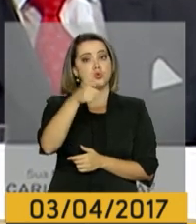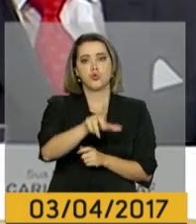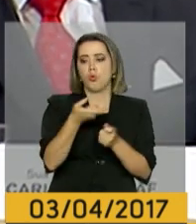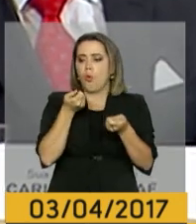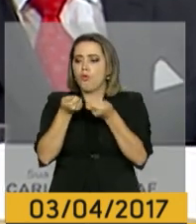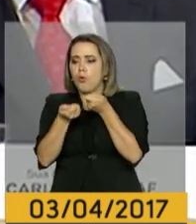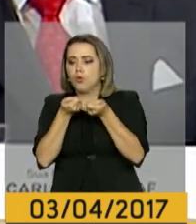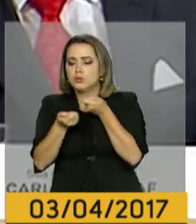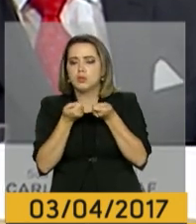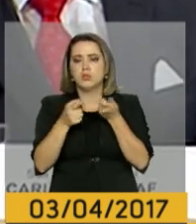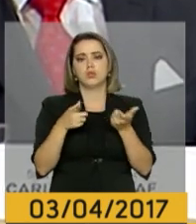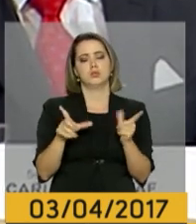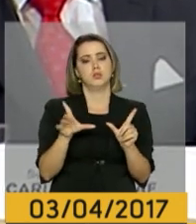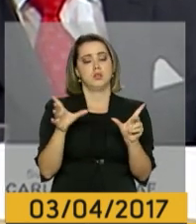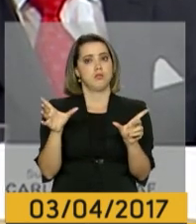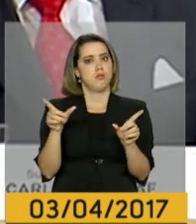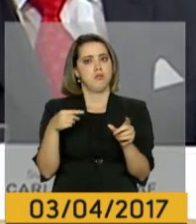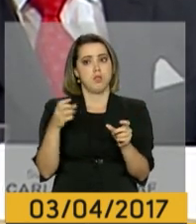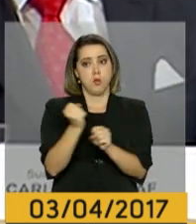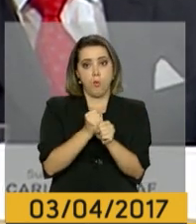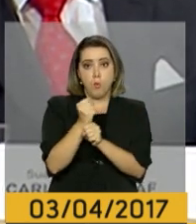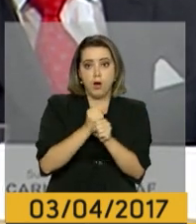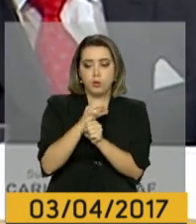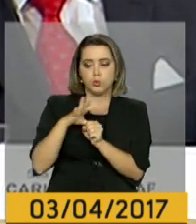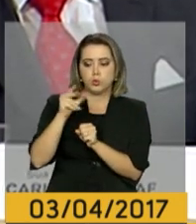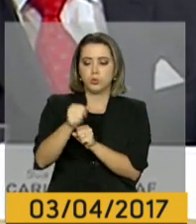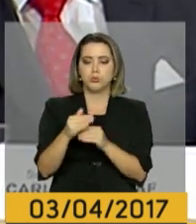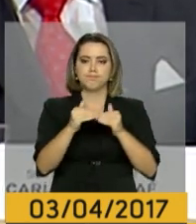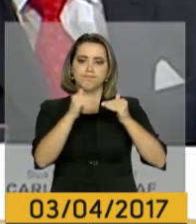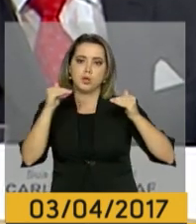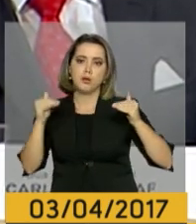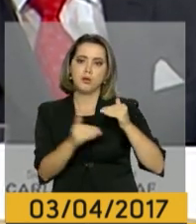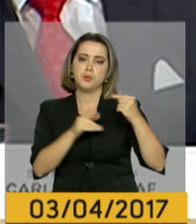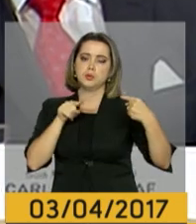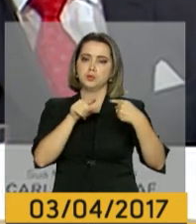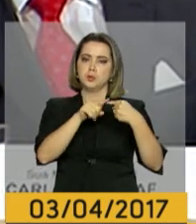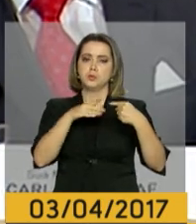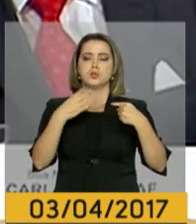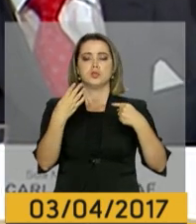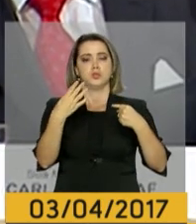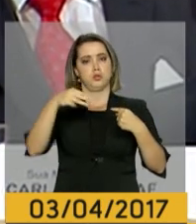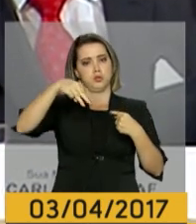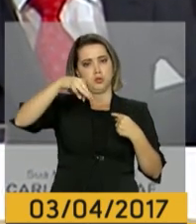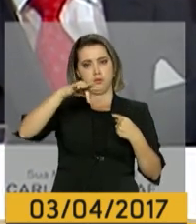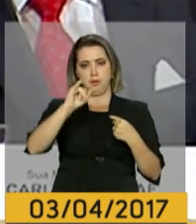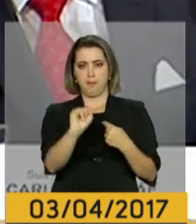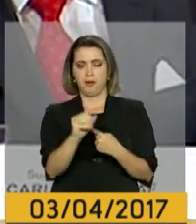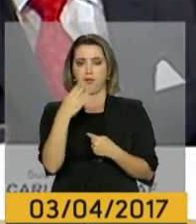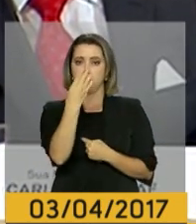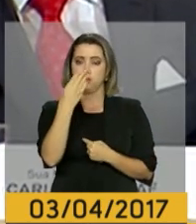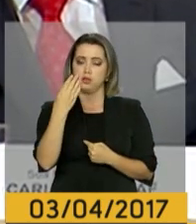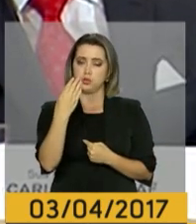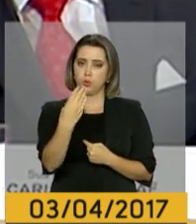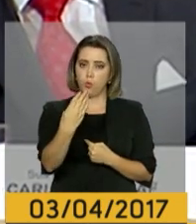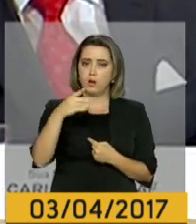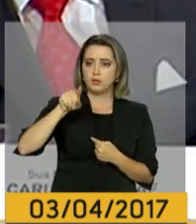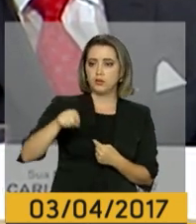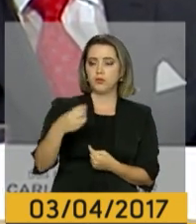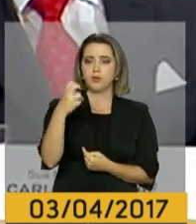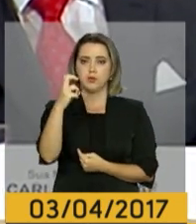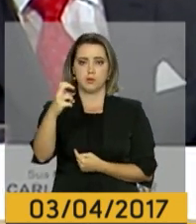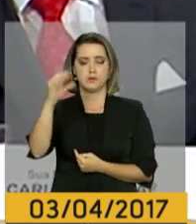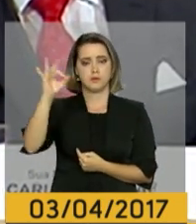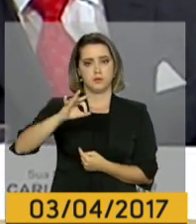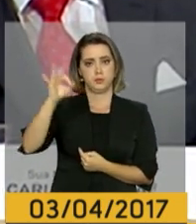controle e fechará o ano abaixo do centro da meta, que é 4,5%. Ainda hoje, falava